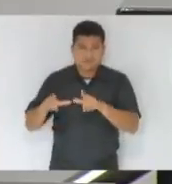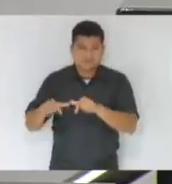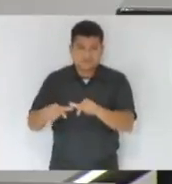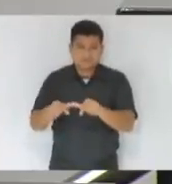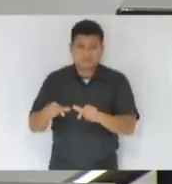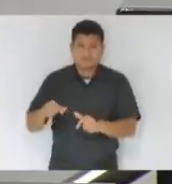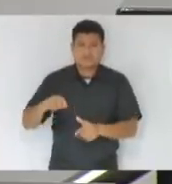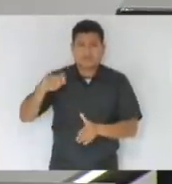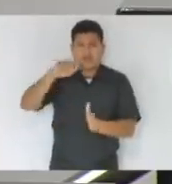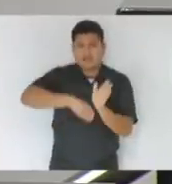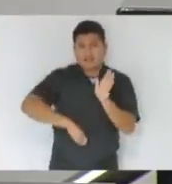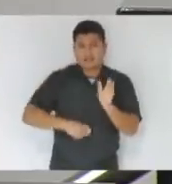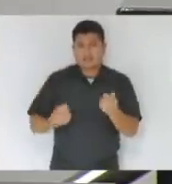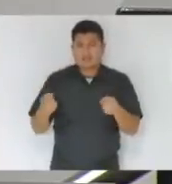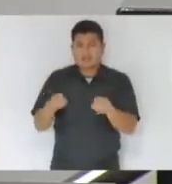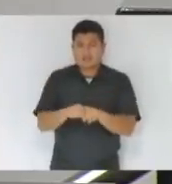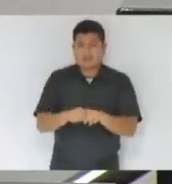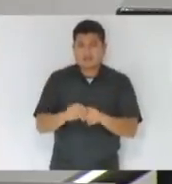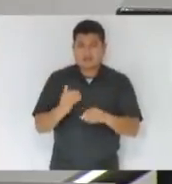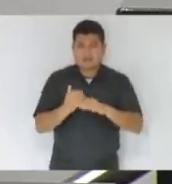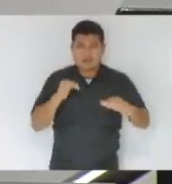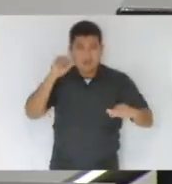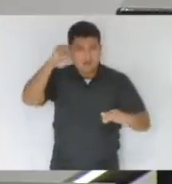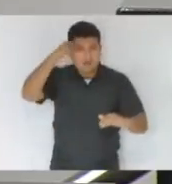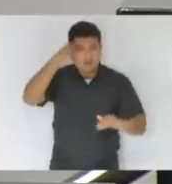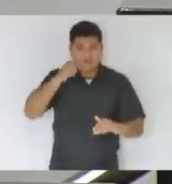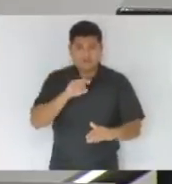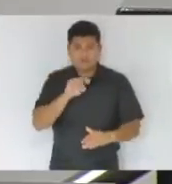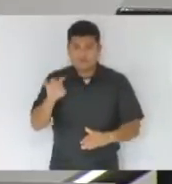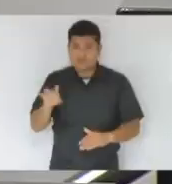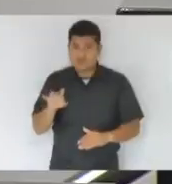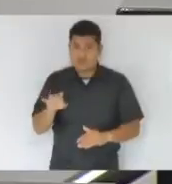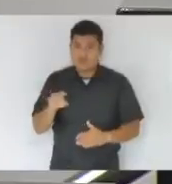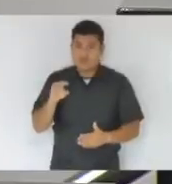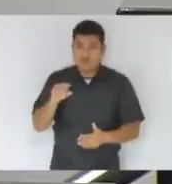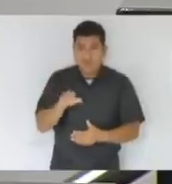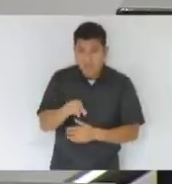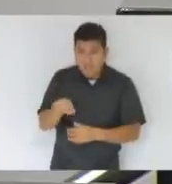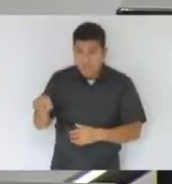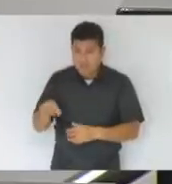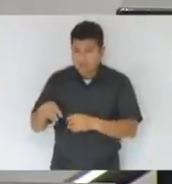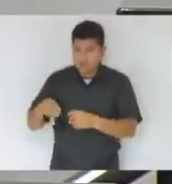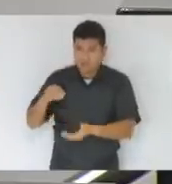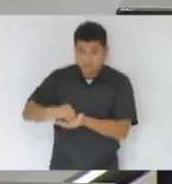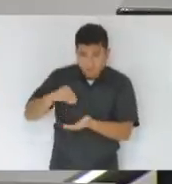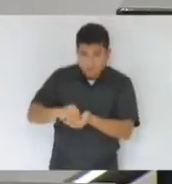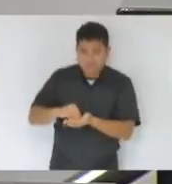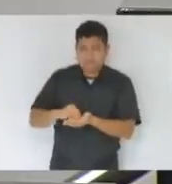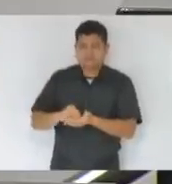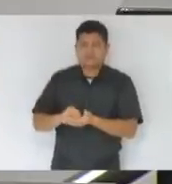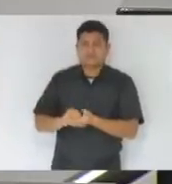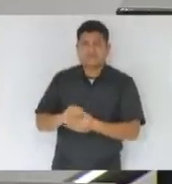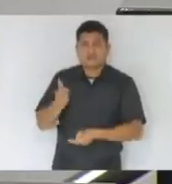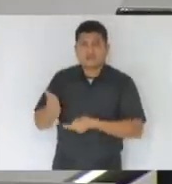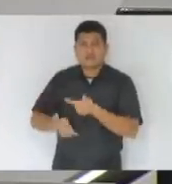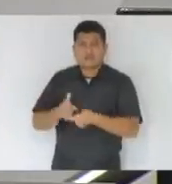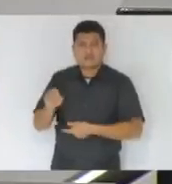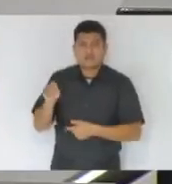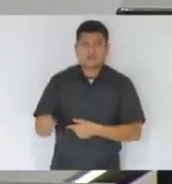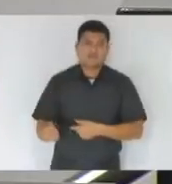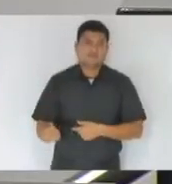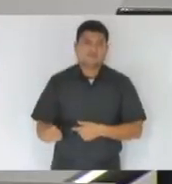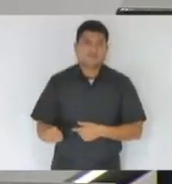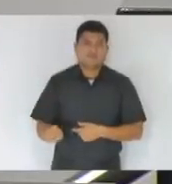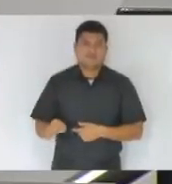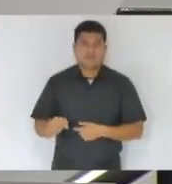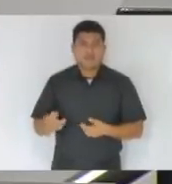rodovias pavimentadas, eles vão trabalhar apenas com as não pavimentadas. E aqui recebo, no dia de hoje, o prefeito